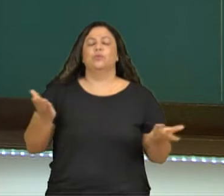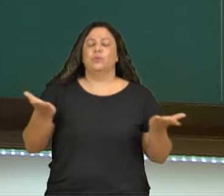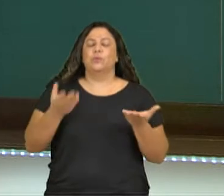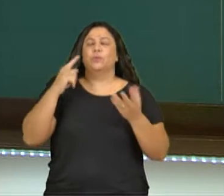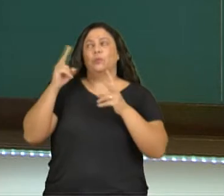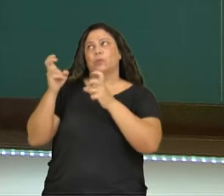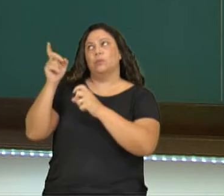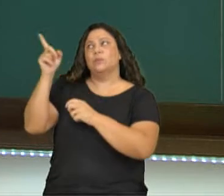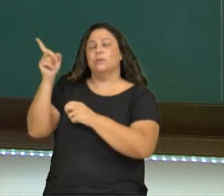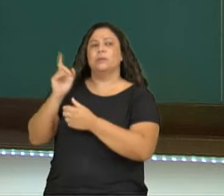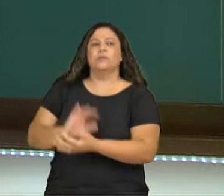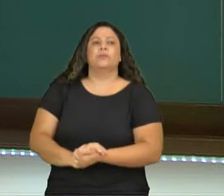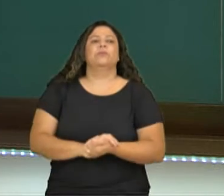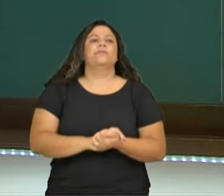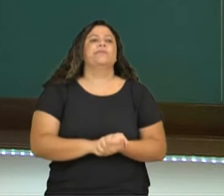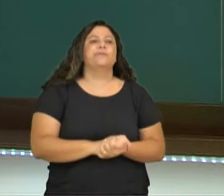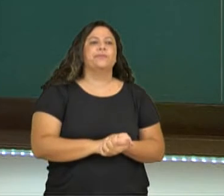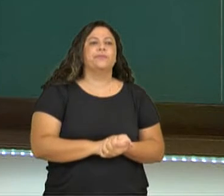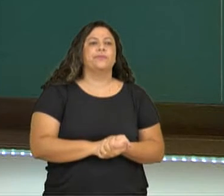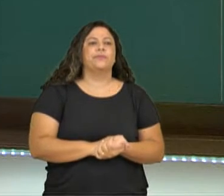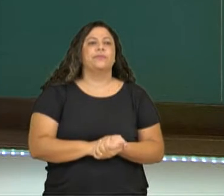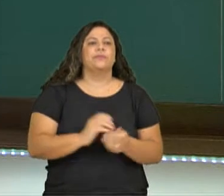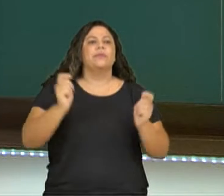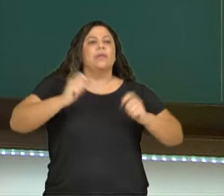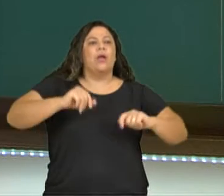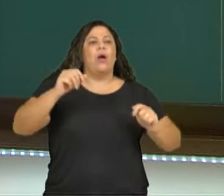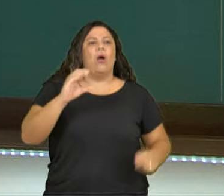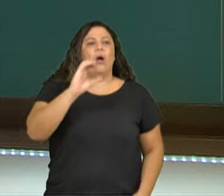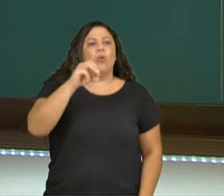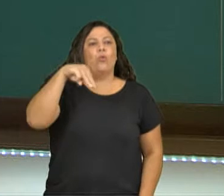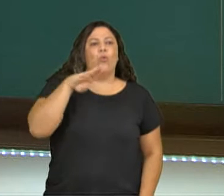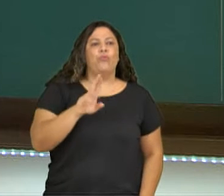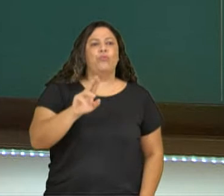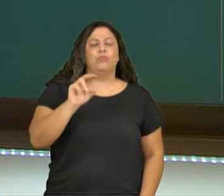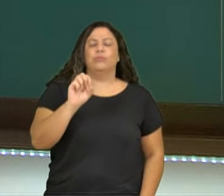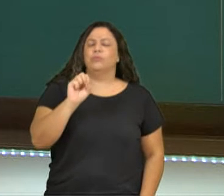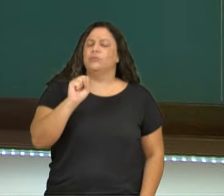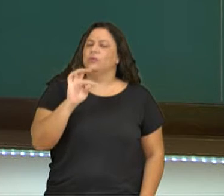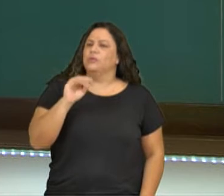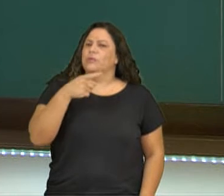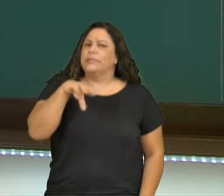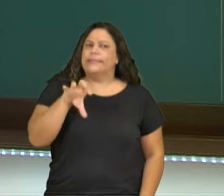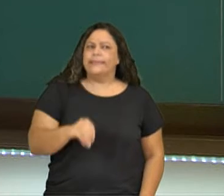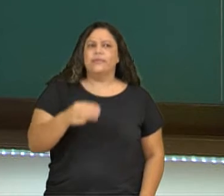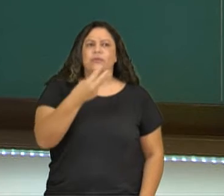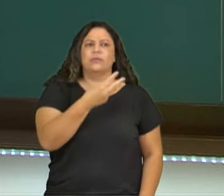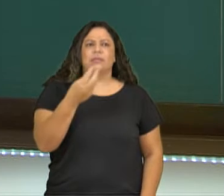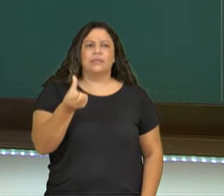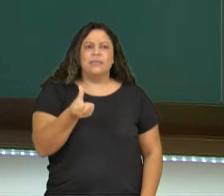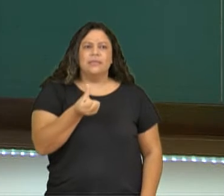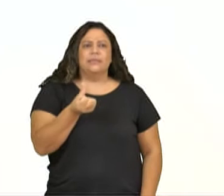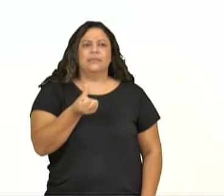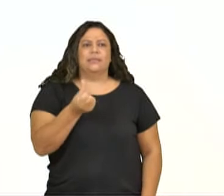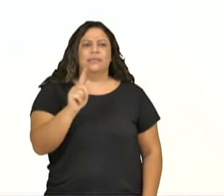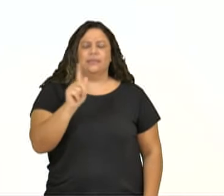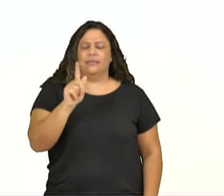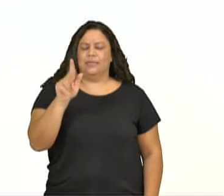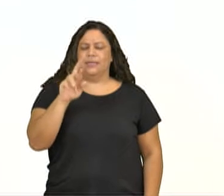resolvido. A combustão de 36 gramas de grafite, né, carbono-grafite, provocou a formação